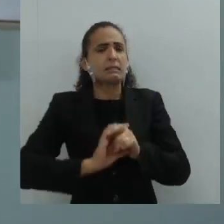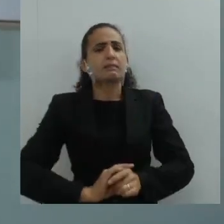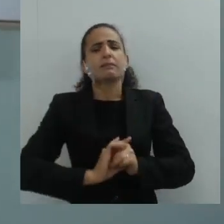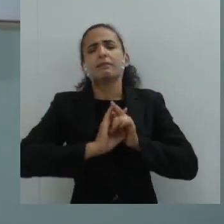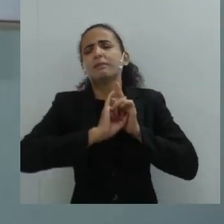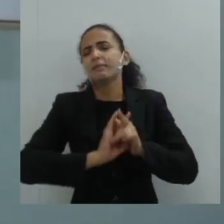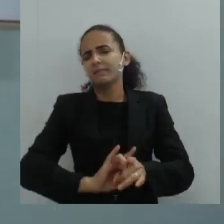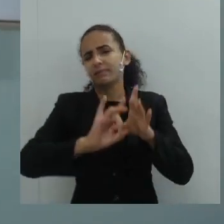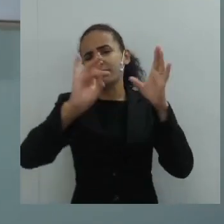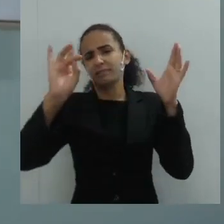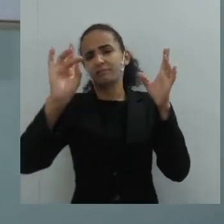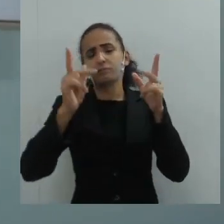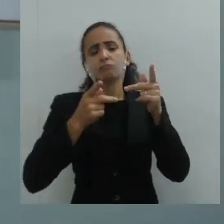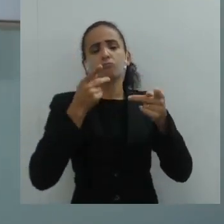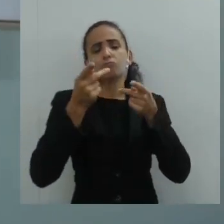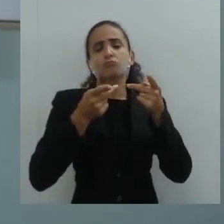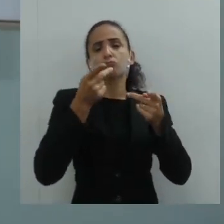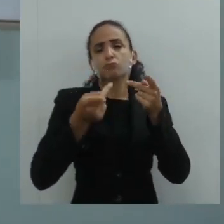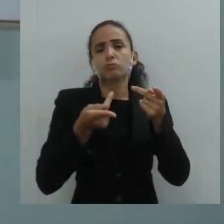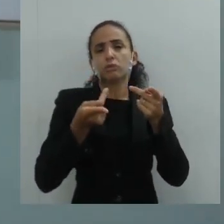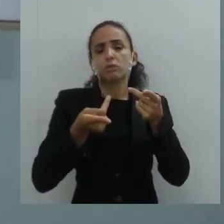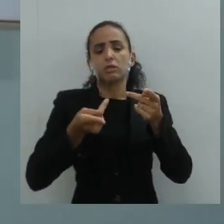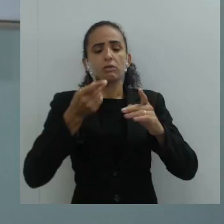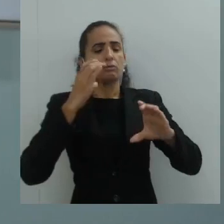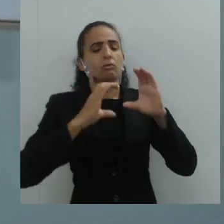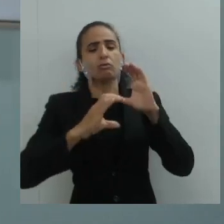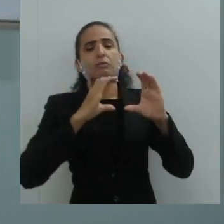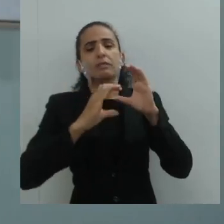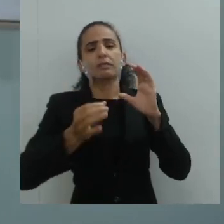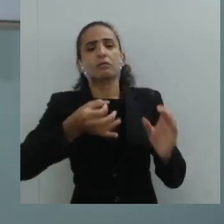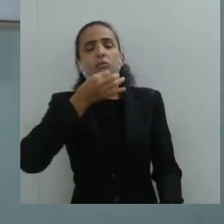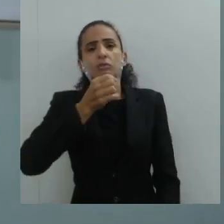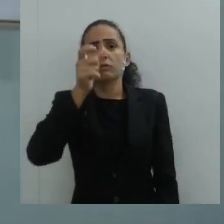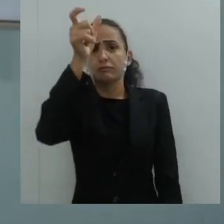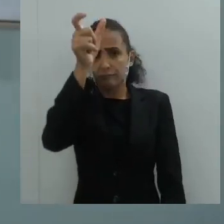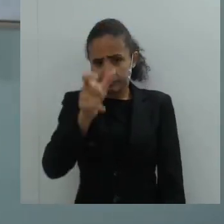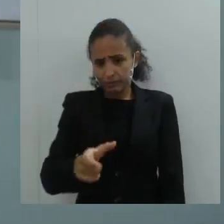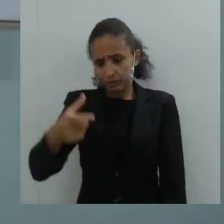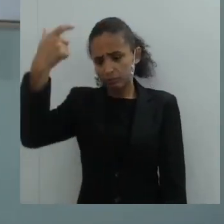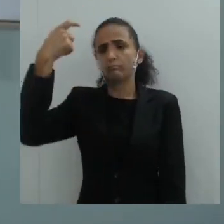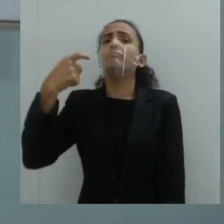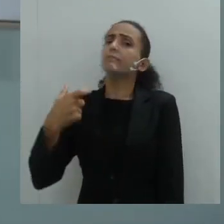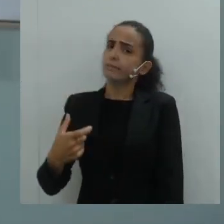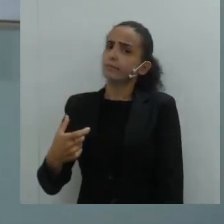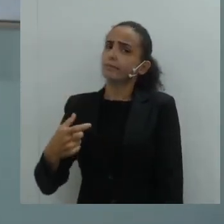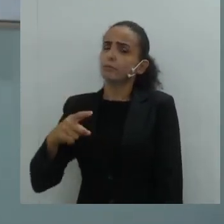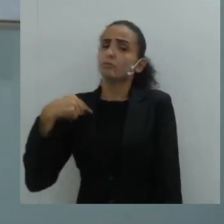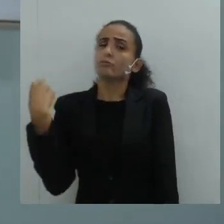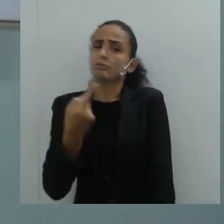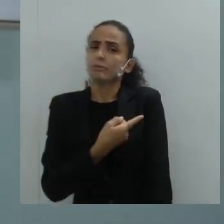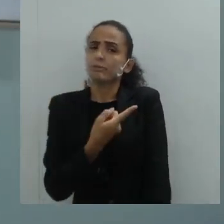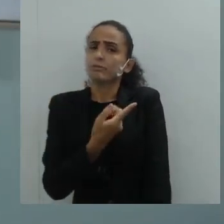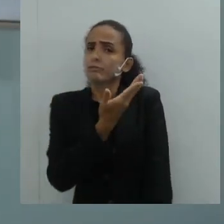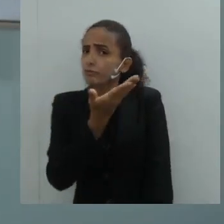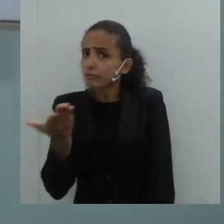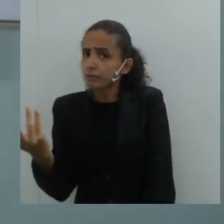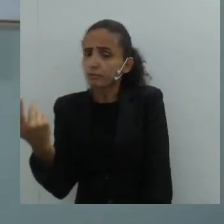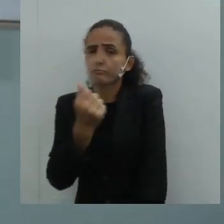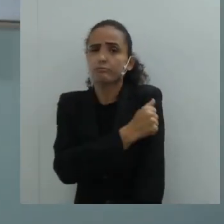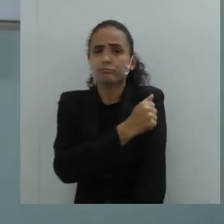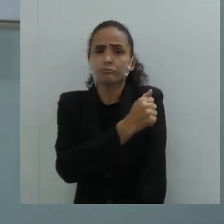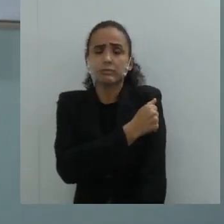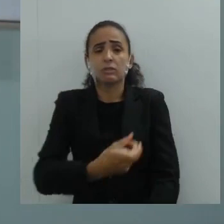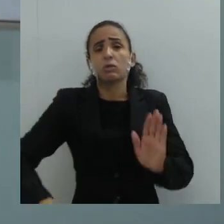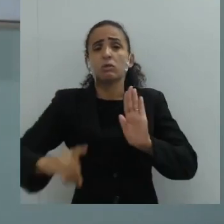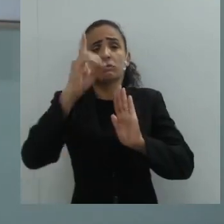o direito de opinar, eu sou cidadão, você é cidadão. Então, estudante, é o direito que nós